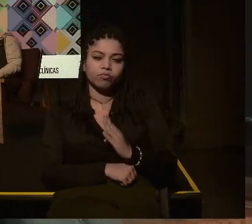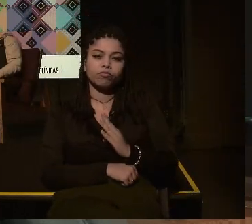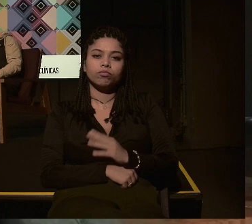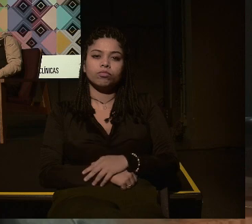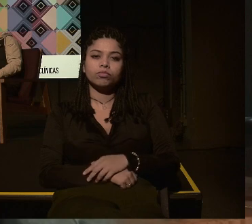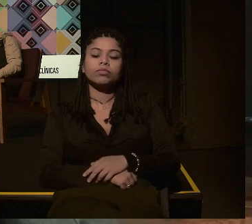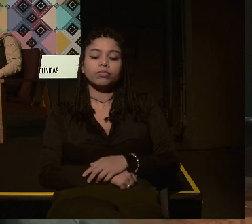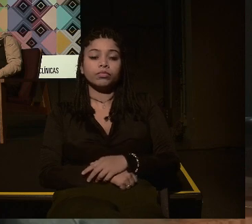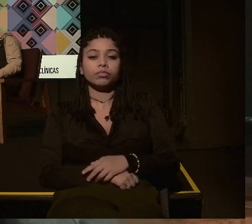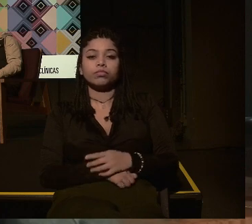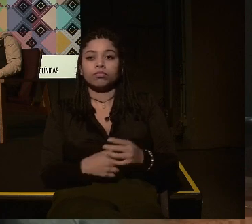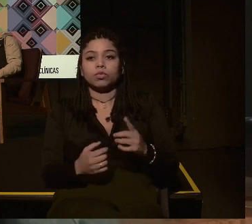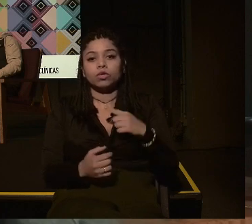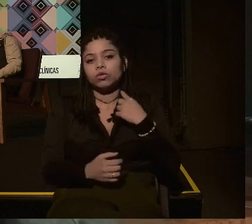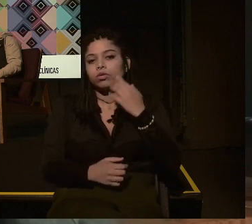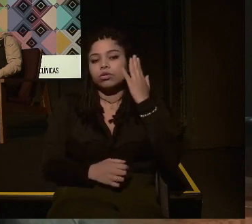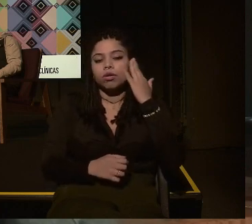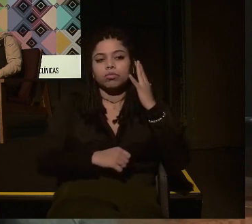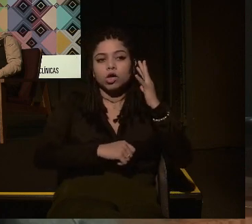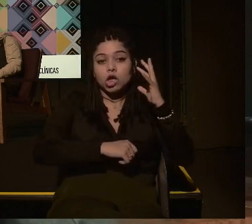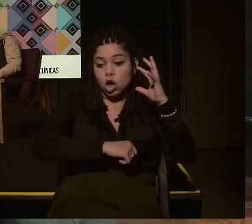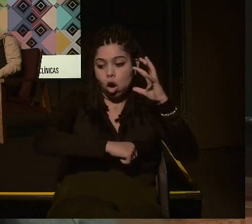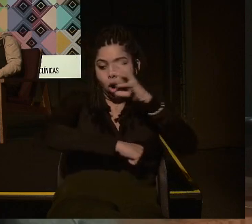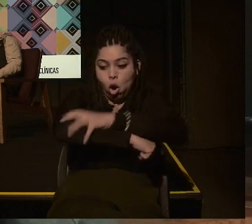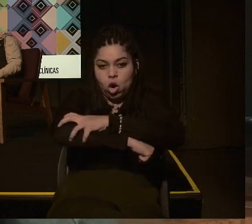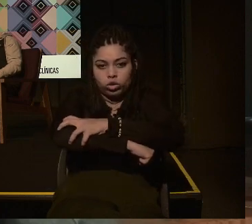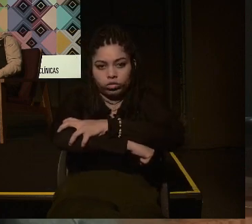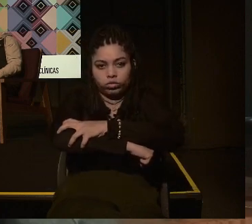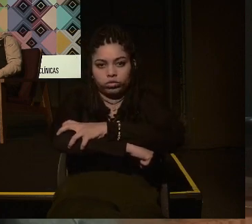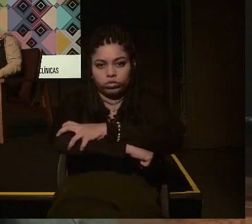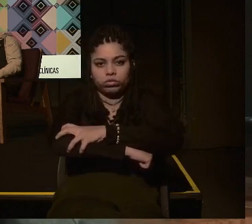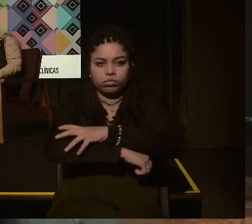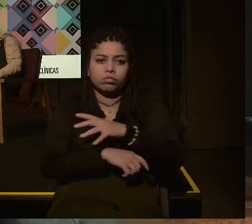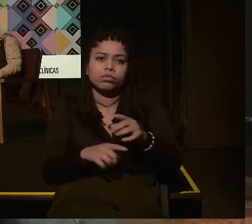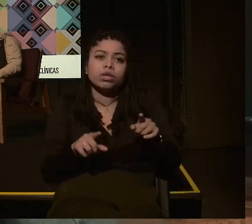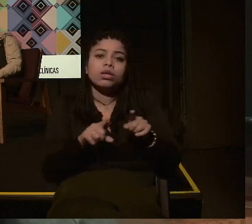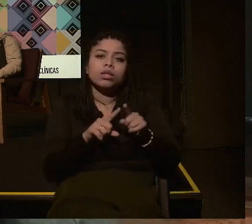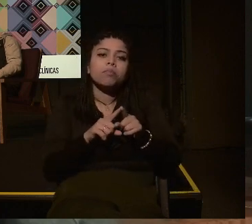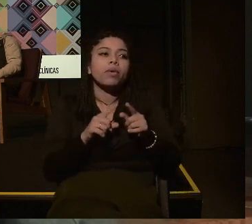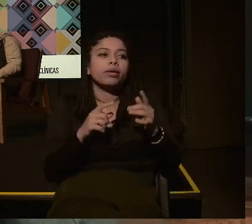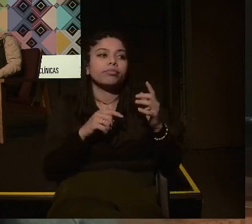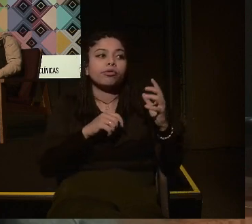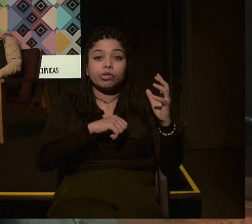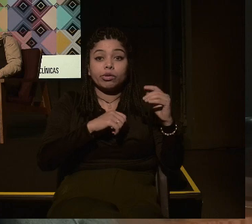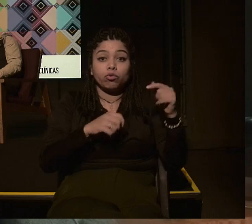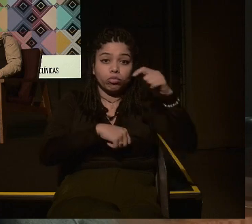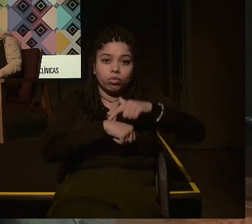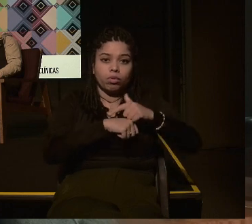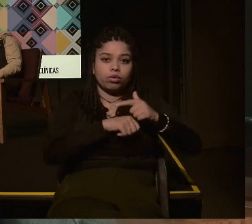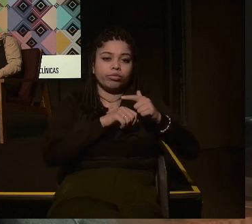da colonialidade, colou também na compreensão de inferioridade.